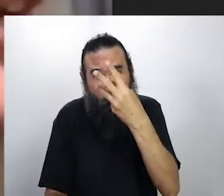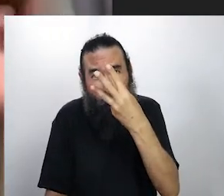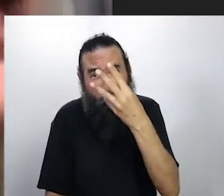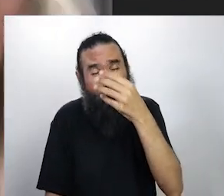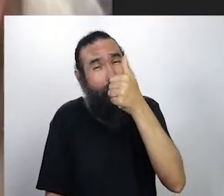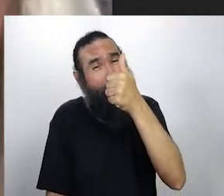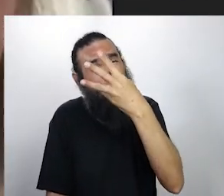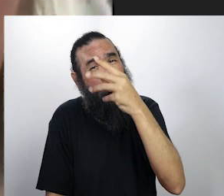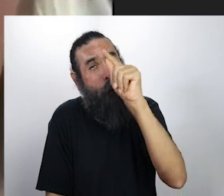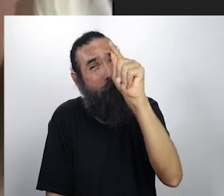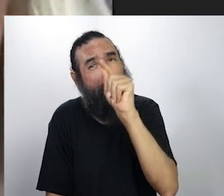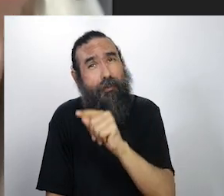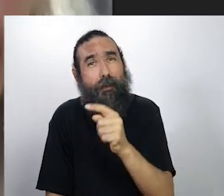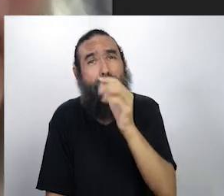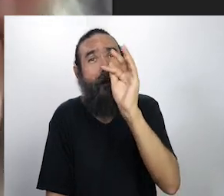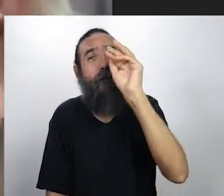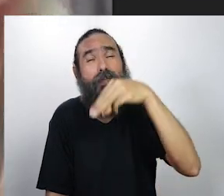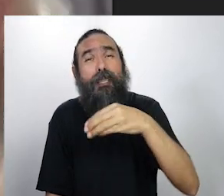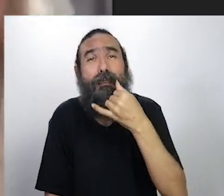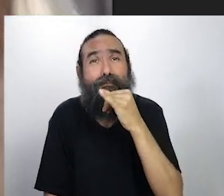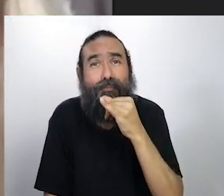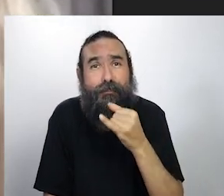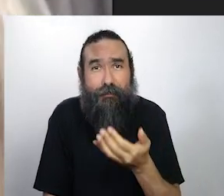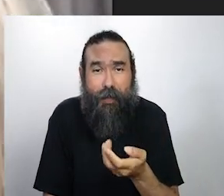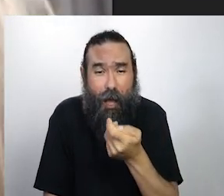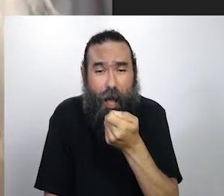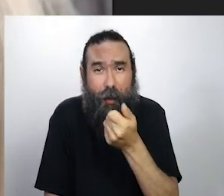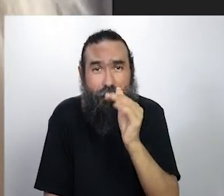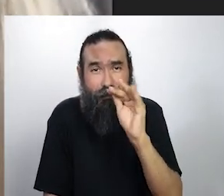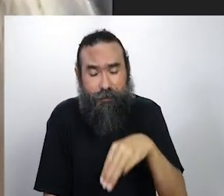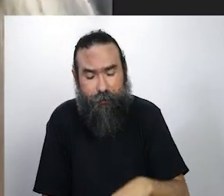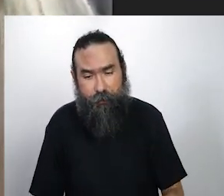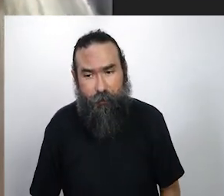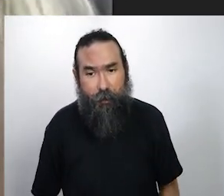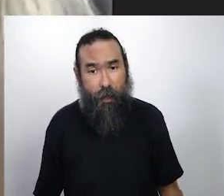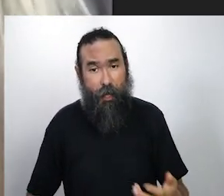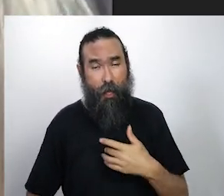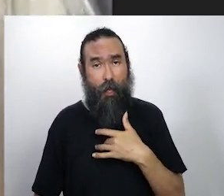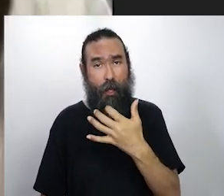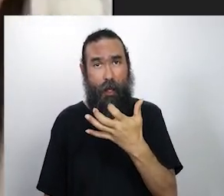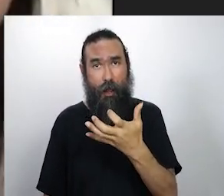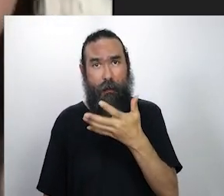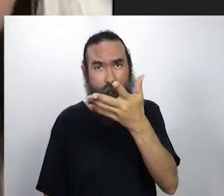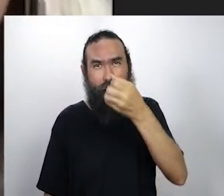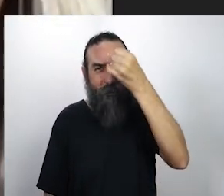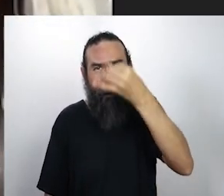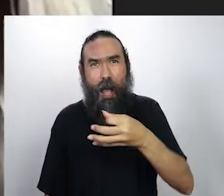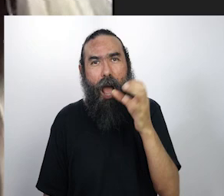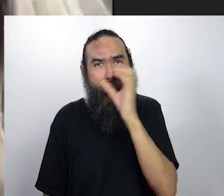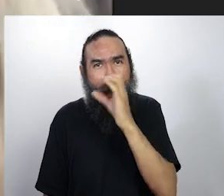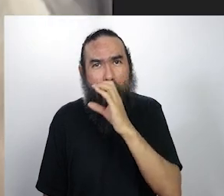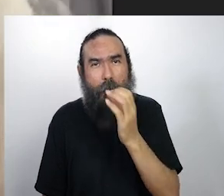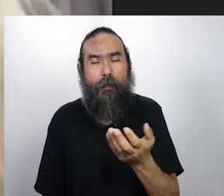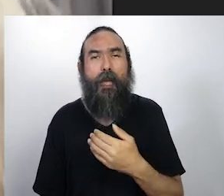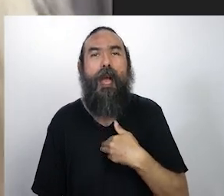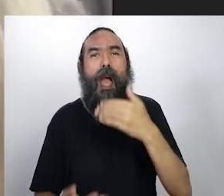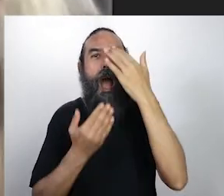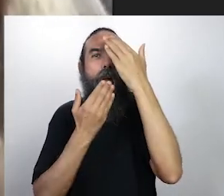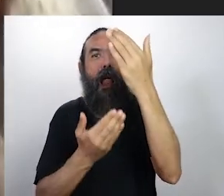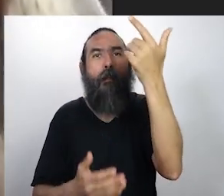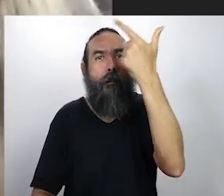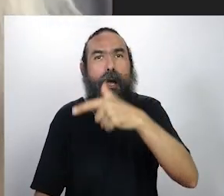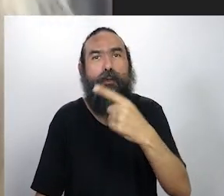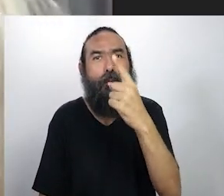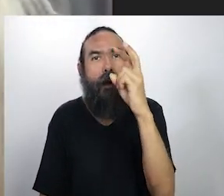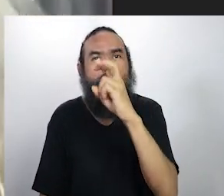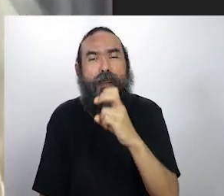para agradecer mais uma vez, fazer uma fala em sintonia com a Lucilene e dizer que eu me senti conectada com